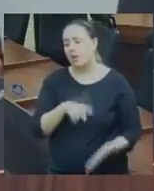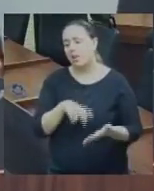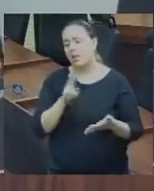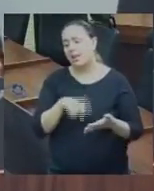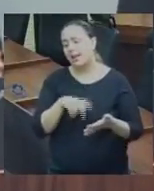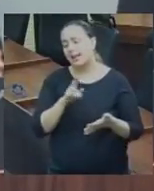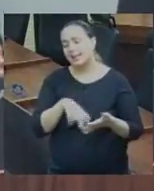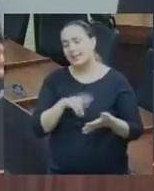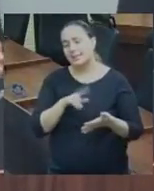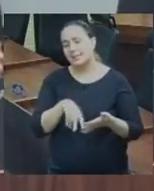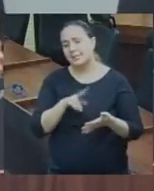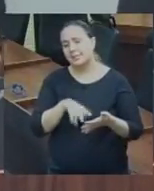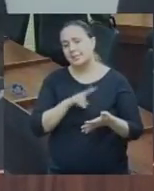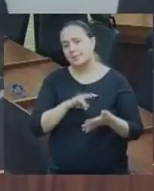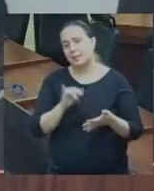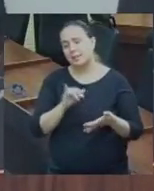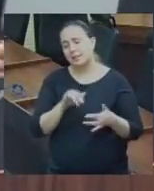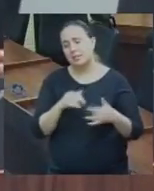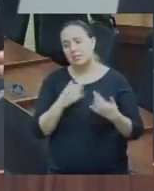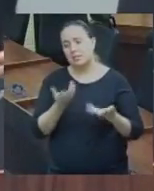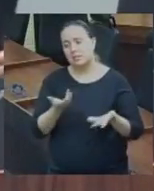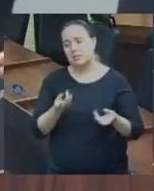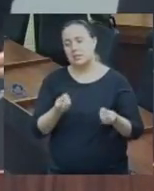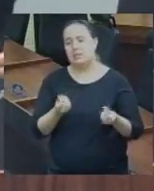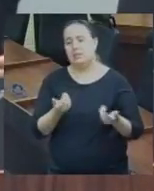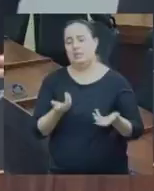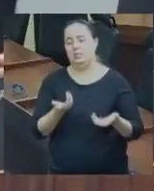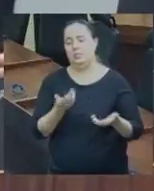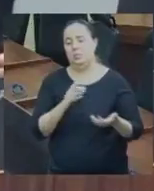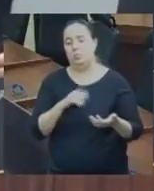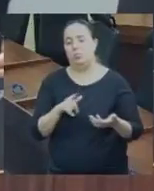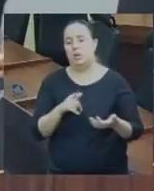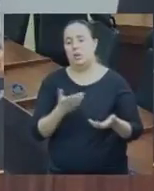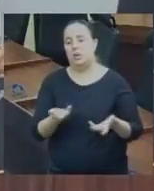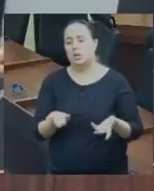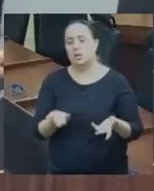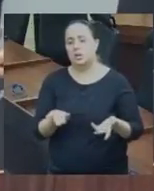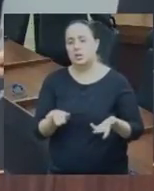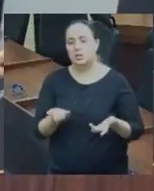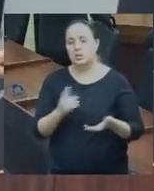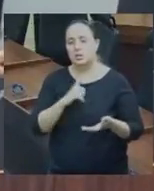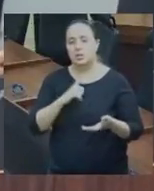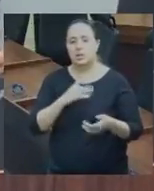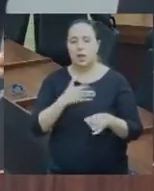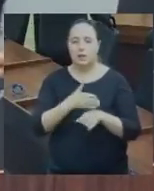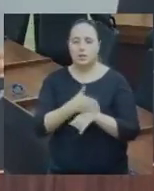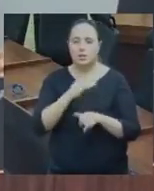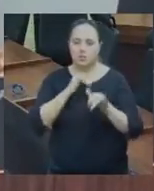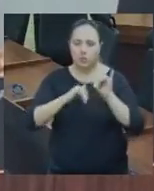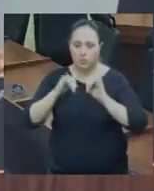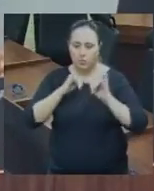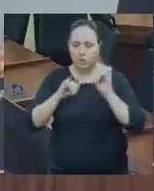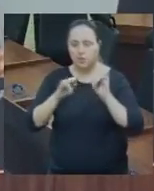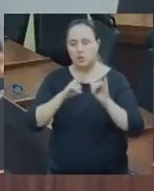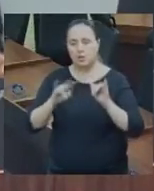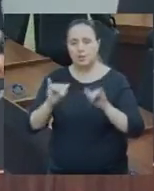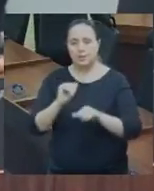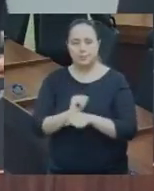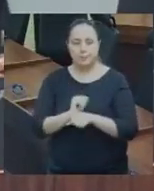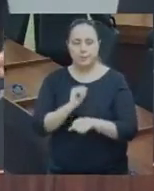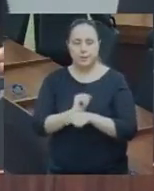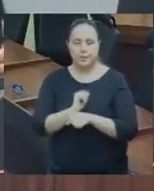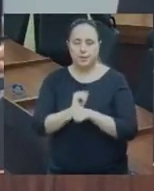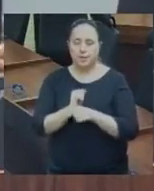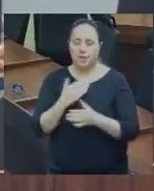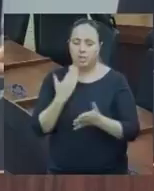vai levar a lei valer e simplesmente não vai esperar não vai ter acesso a essa informação vai ter que esperar muito até que finalmente